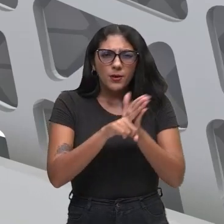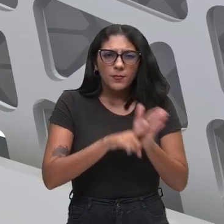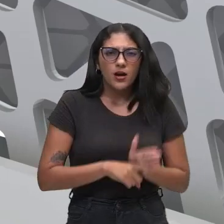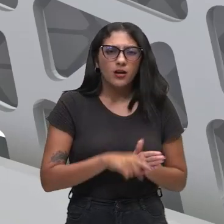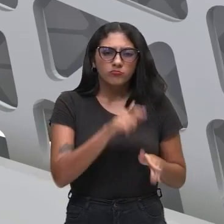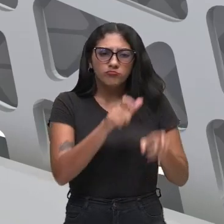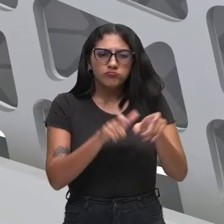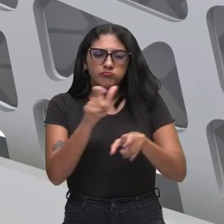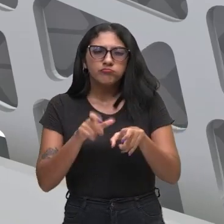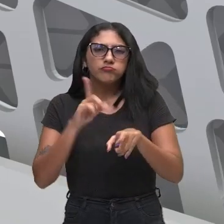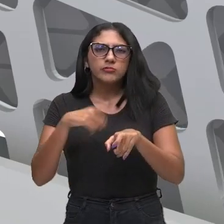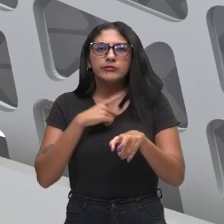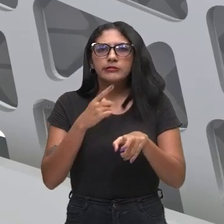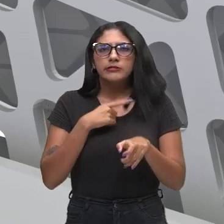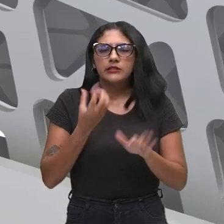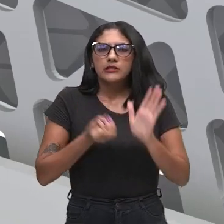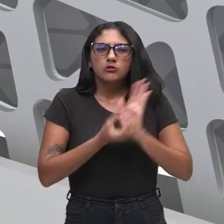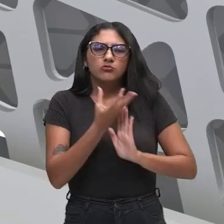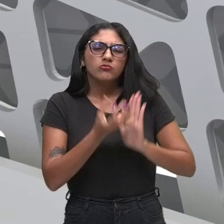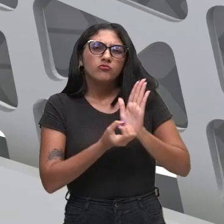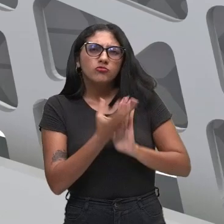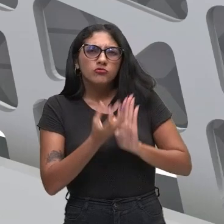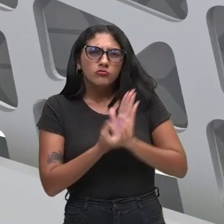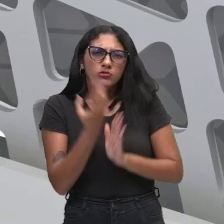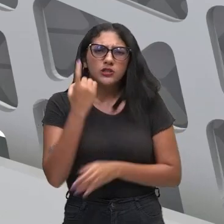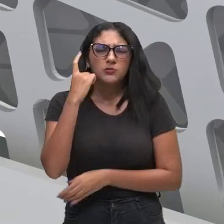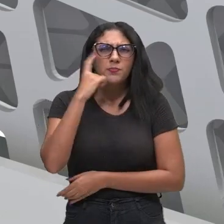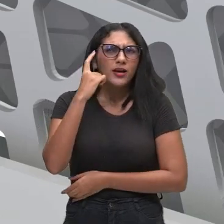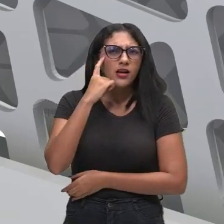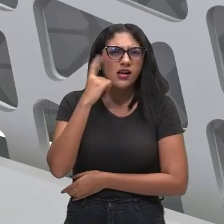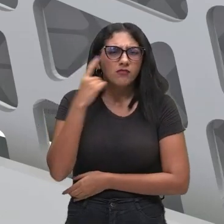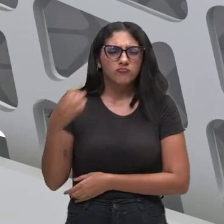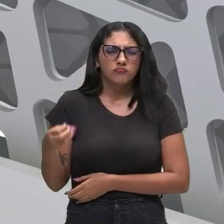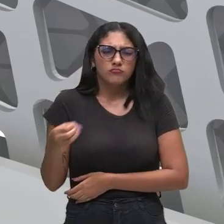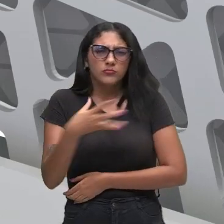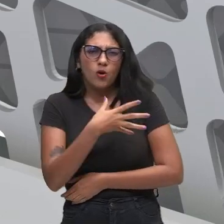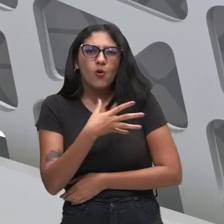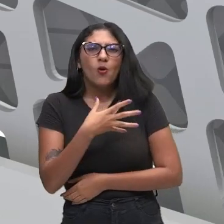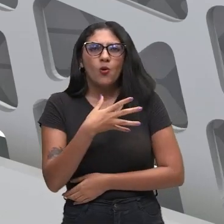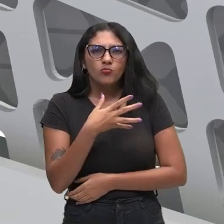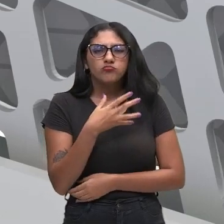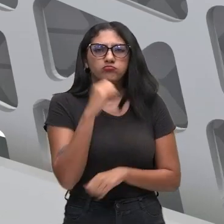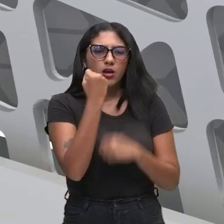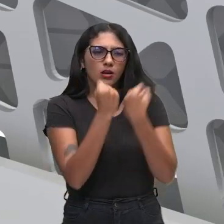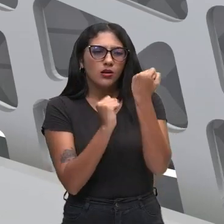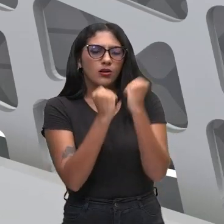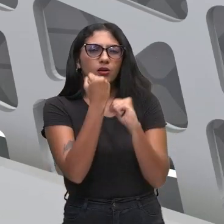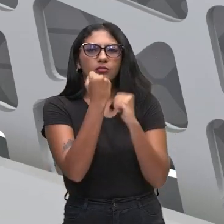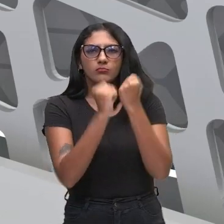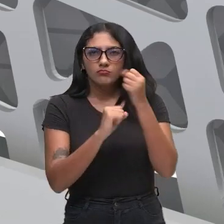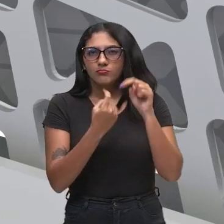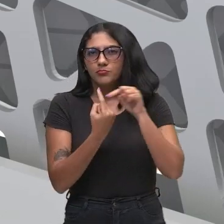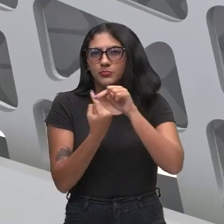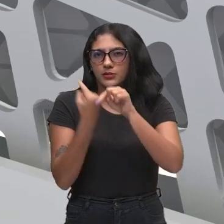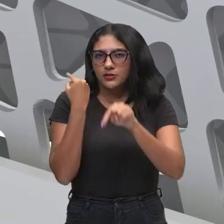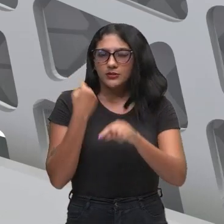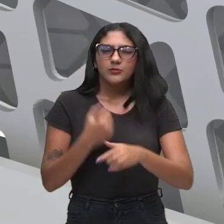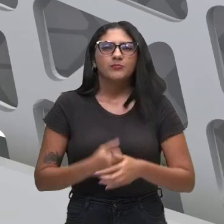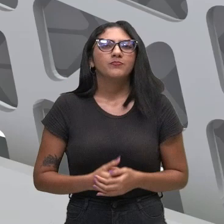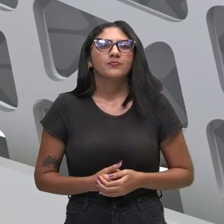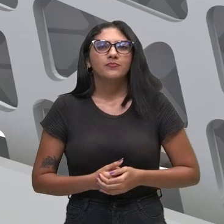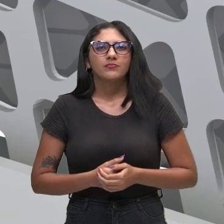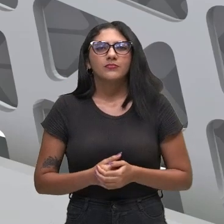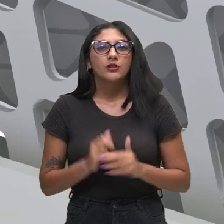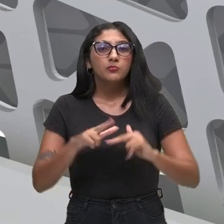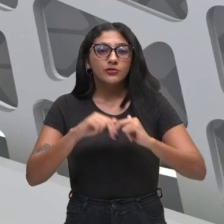estavam criando, eles estavam construindo novas máquinas, né, naquela época. Então, aí foi